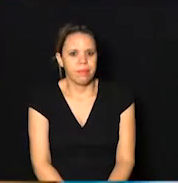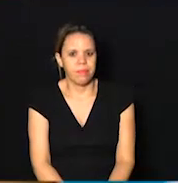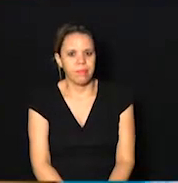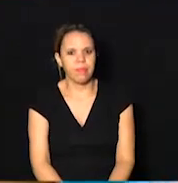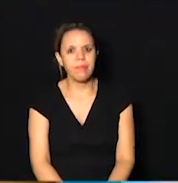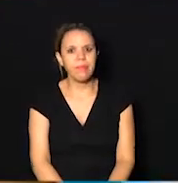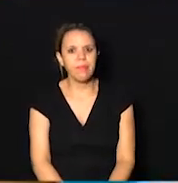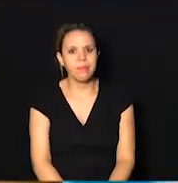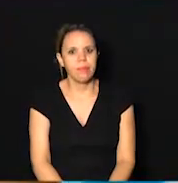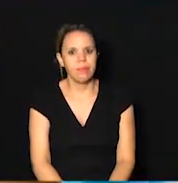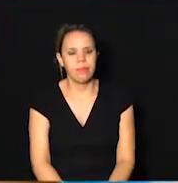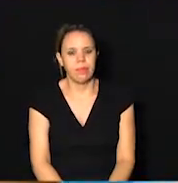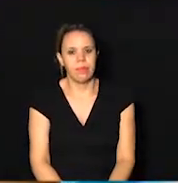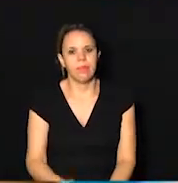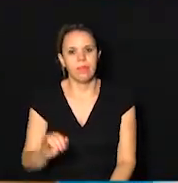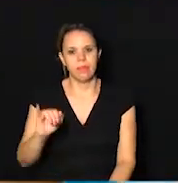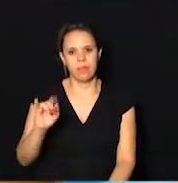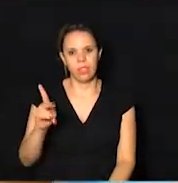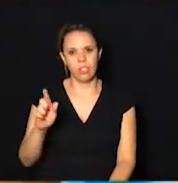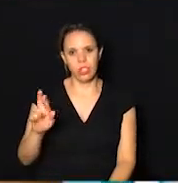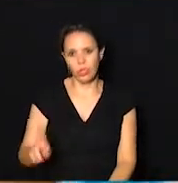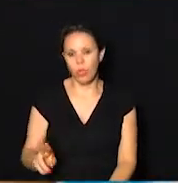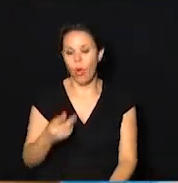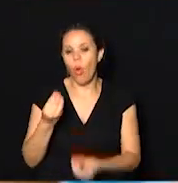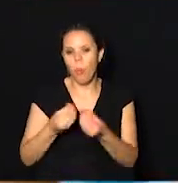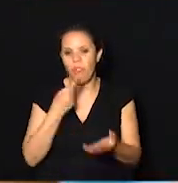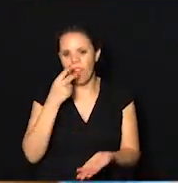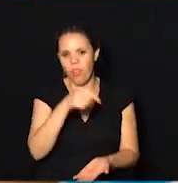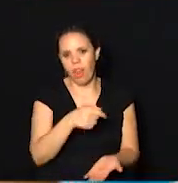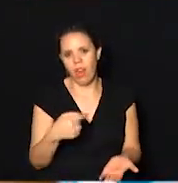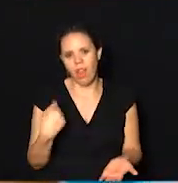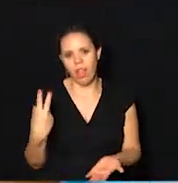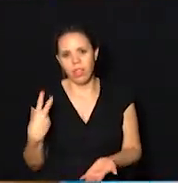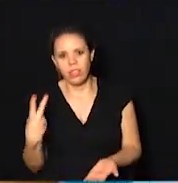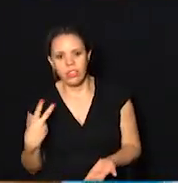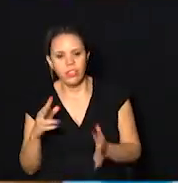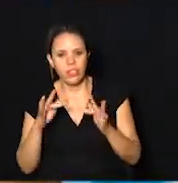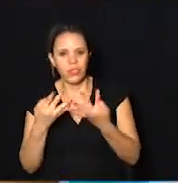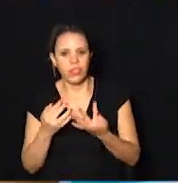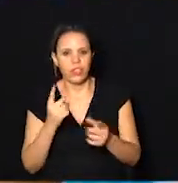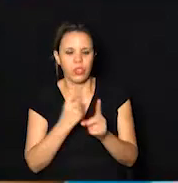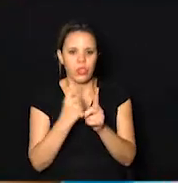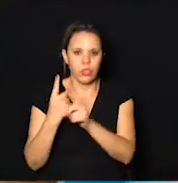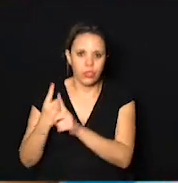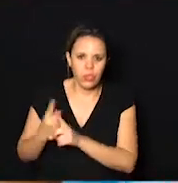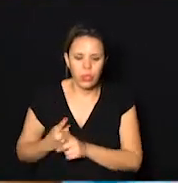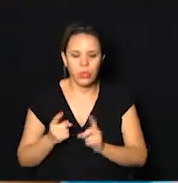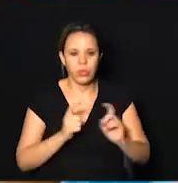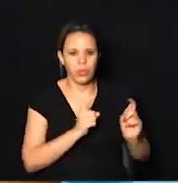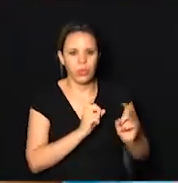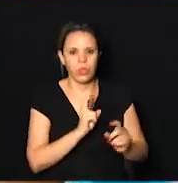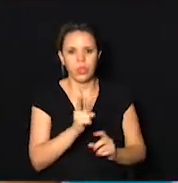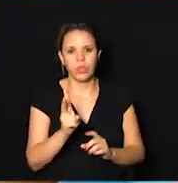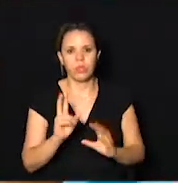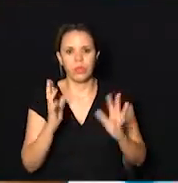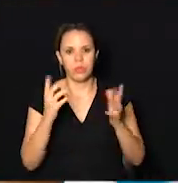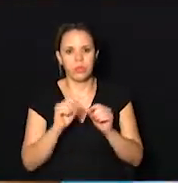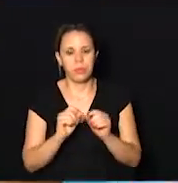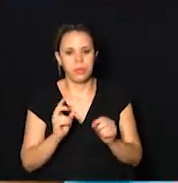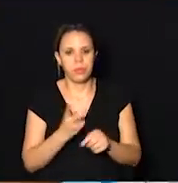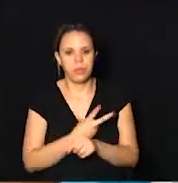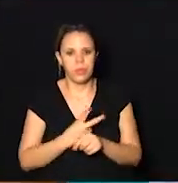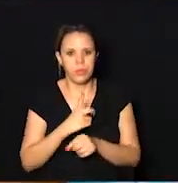olha eu cuido não tem nem como não falar aqui né a gente família se encontra para emília se reúne a gente